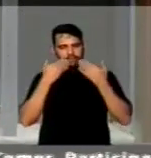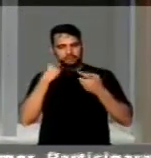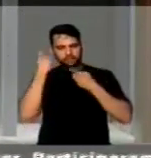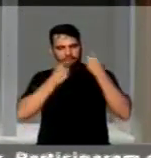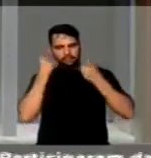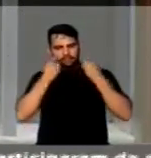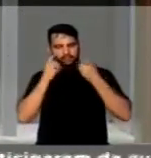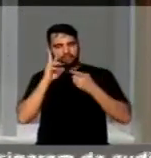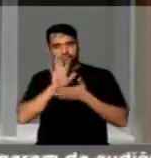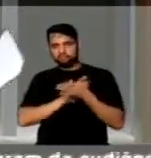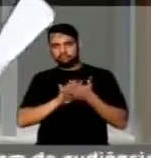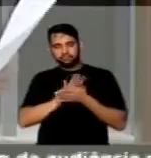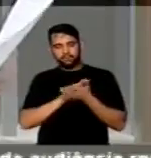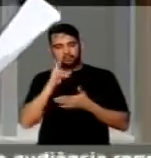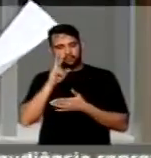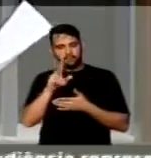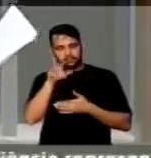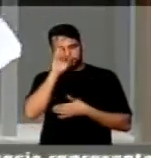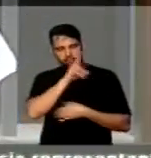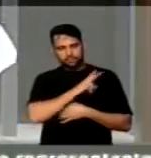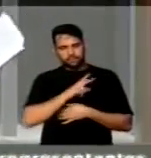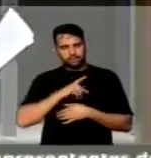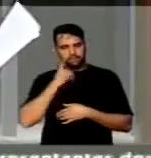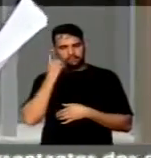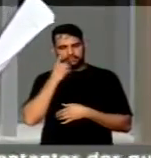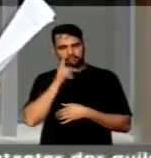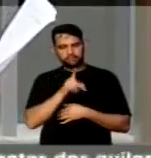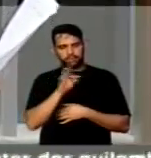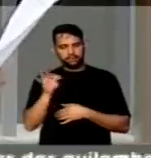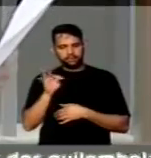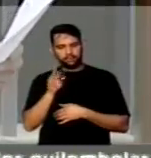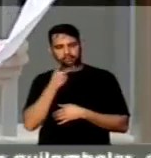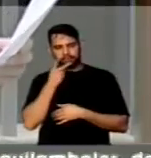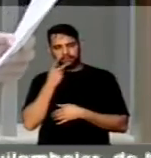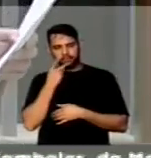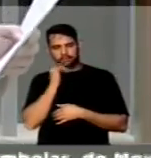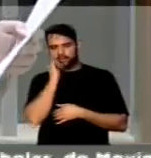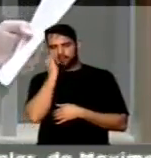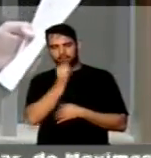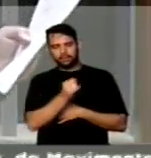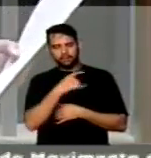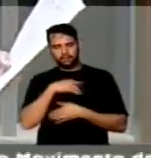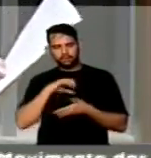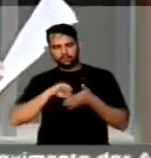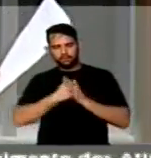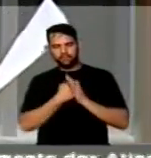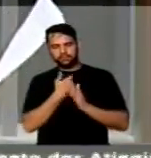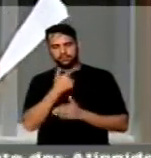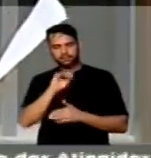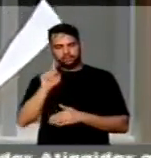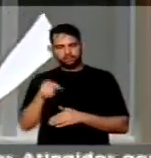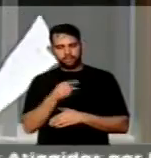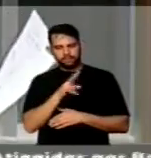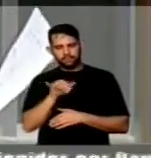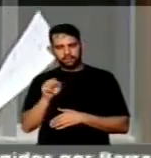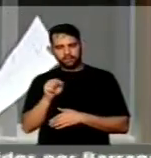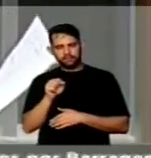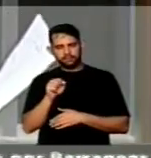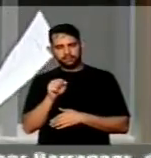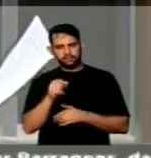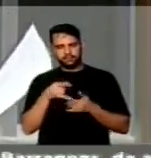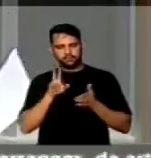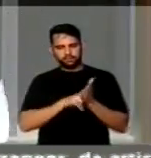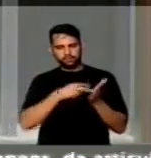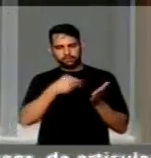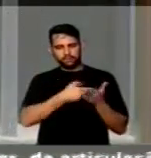preocupação. Eu não vi, senhor presidente, os parlamentares do PT se reportarem ao fechamento de 23 mil vagas de leitos